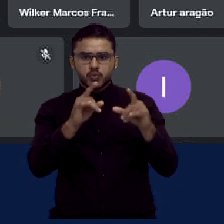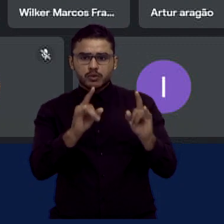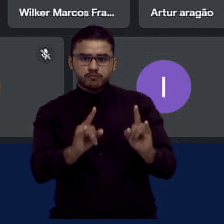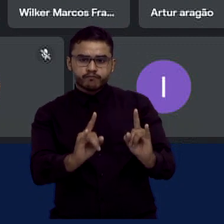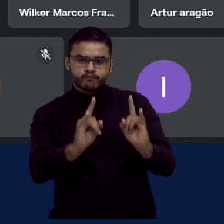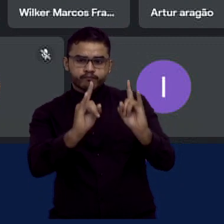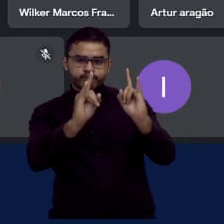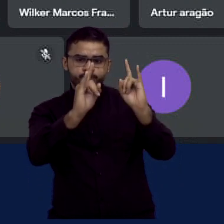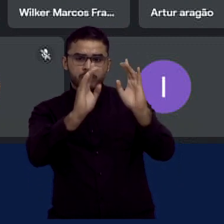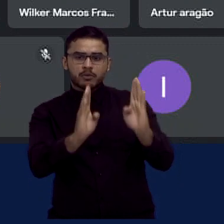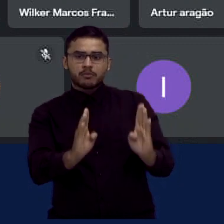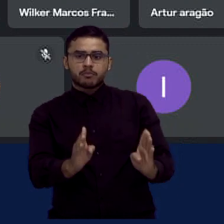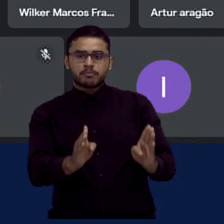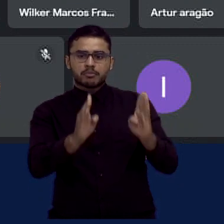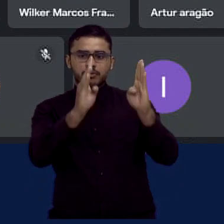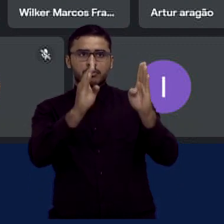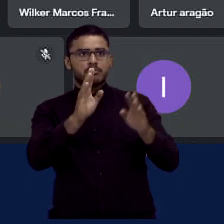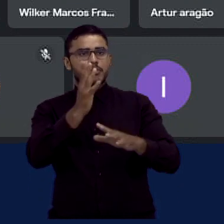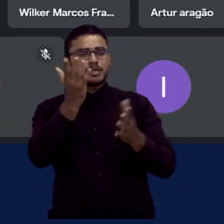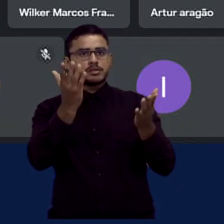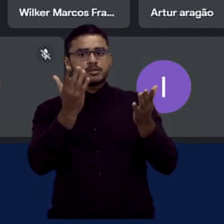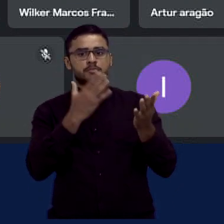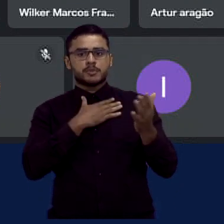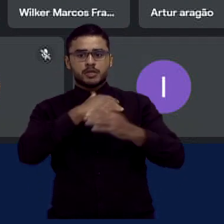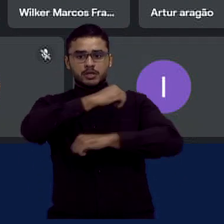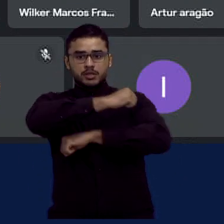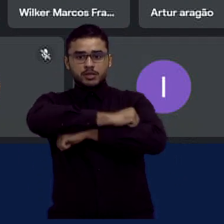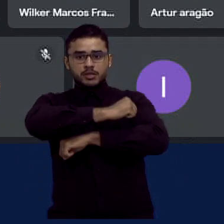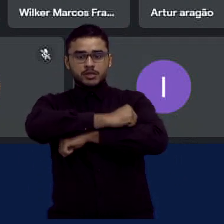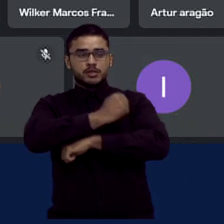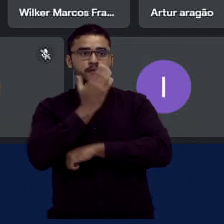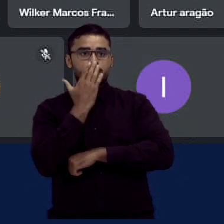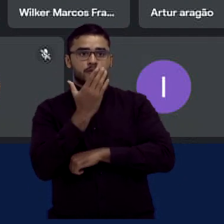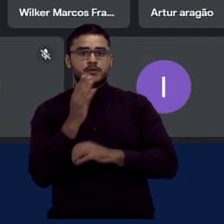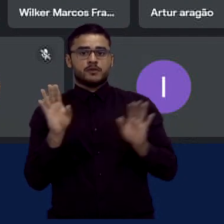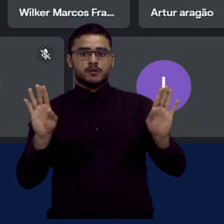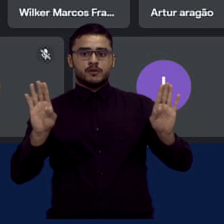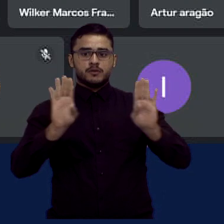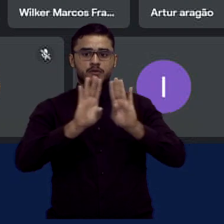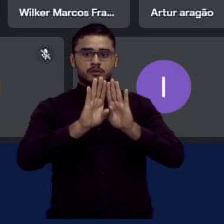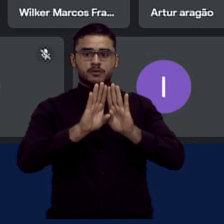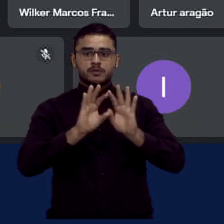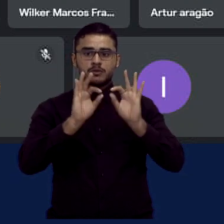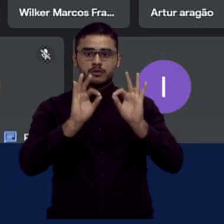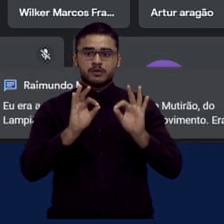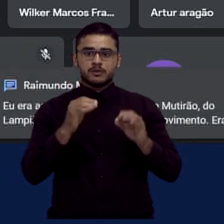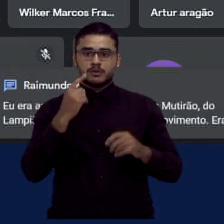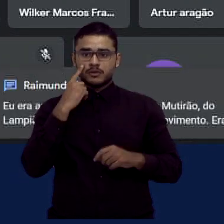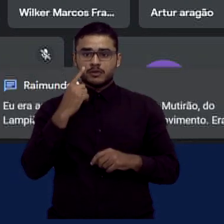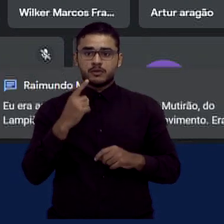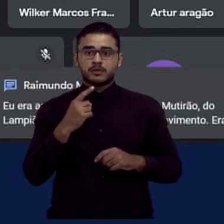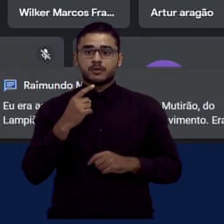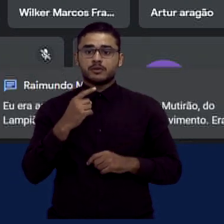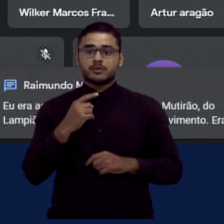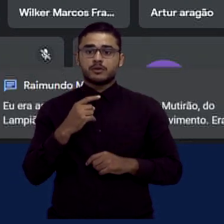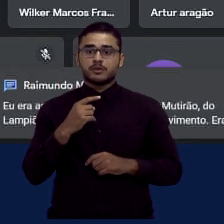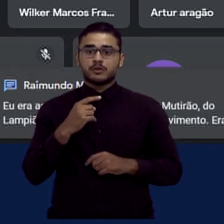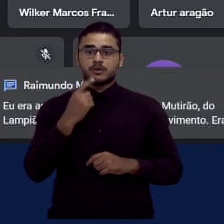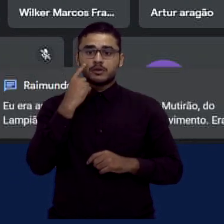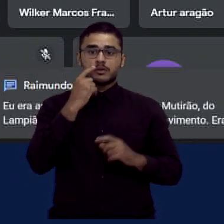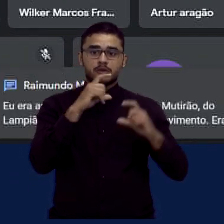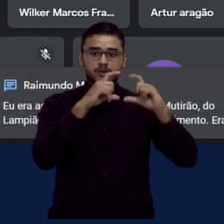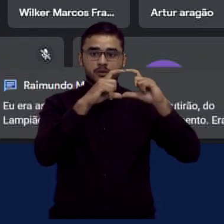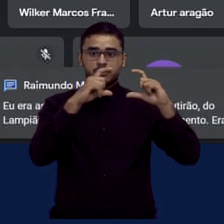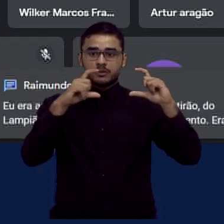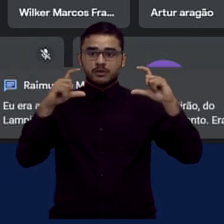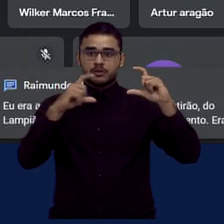apartamento, mas com a janela fechada. Essa janela fechada, no primeiro quadro, é um momento dos dois personagens. No segundo